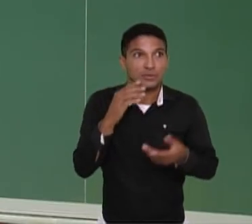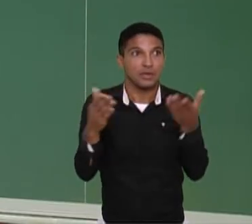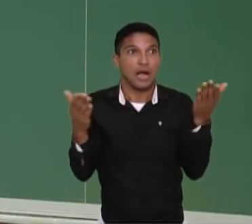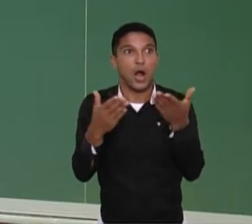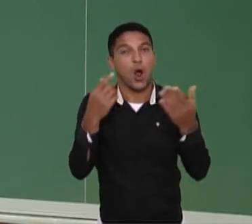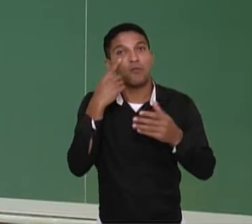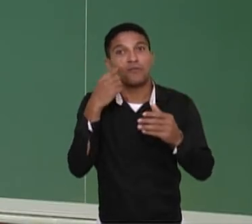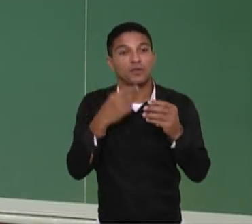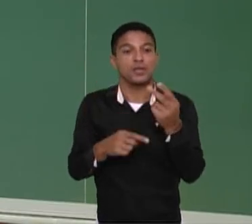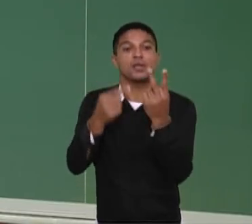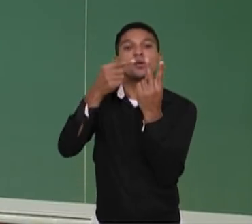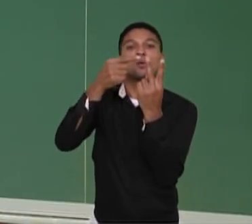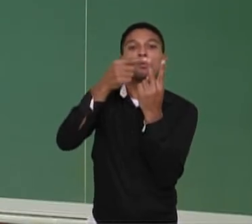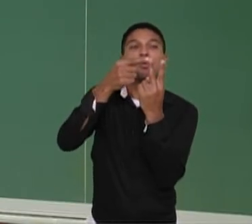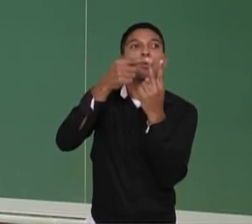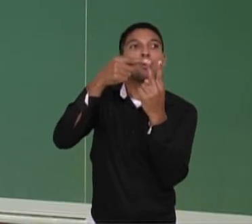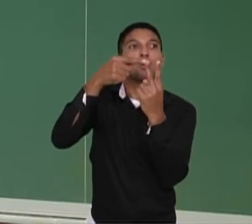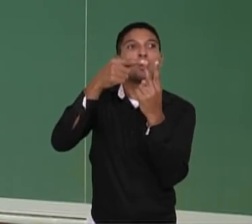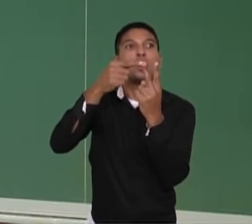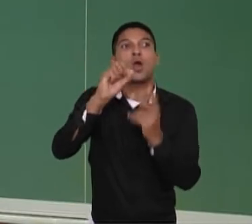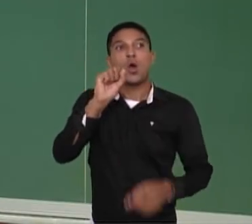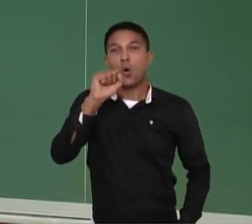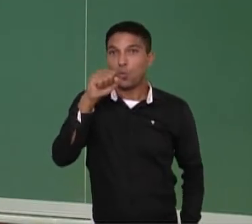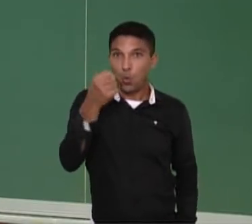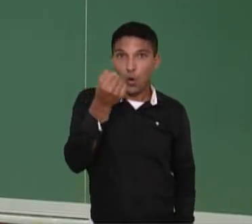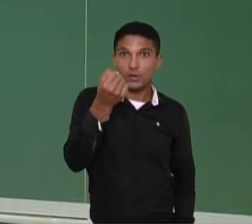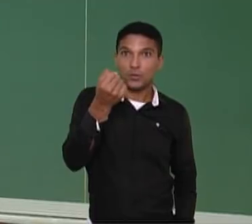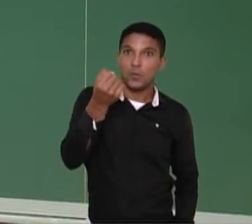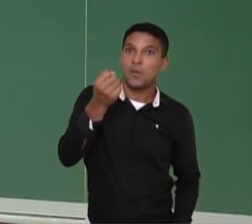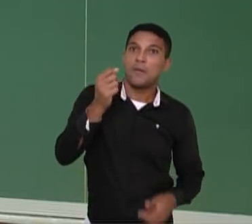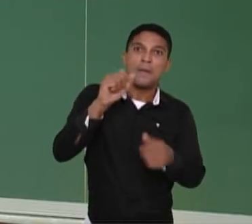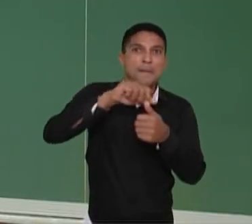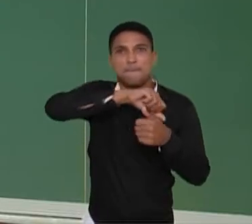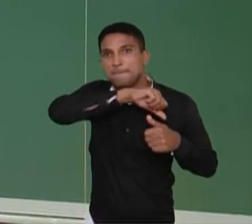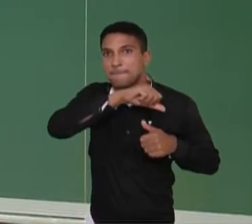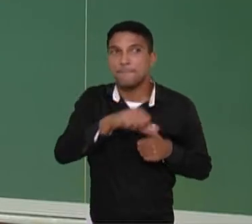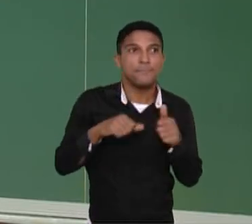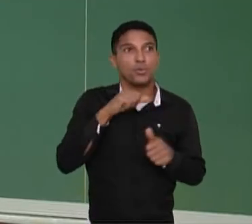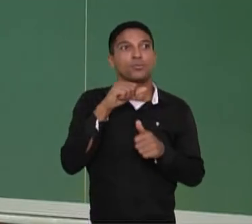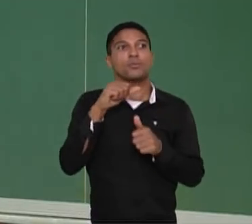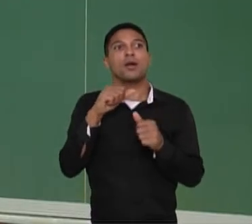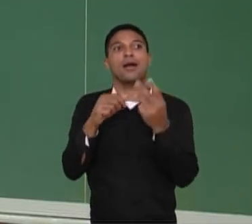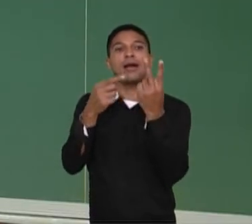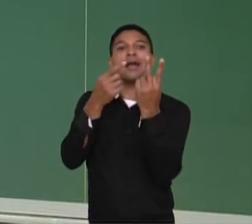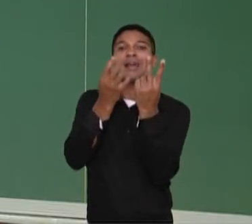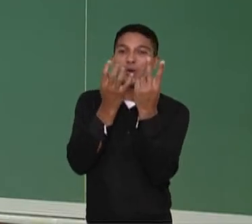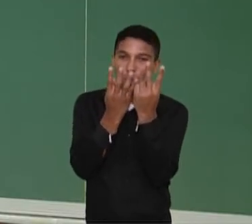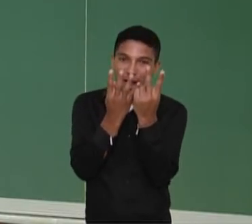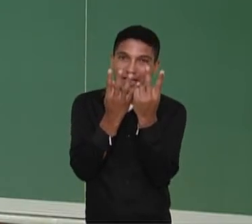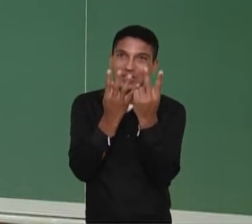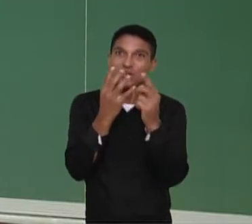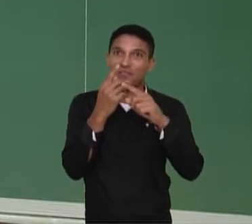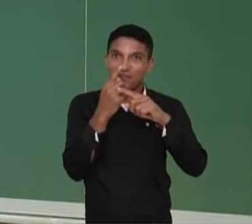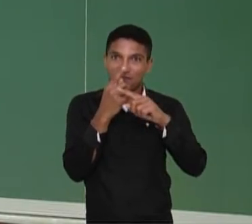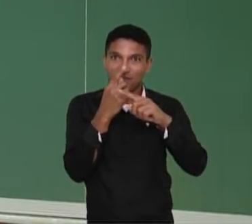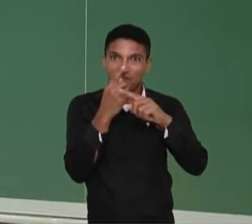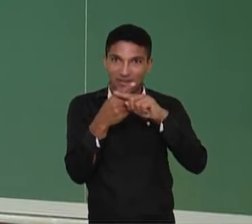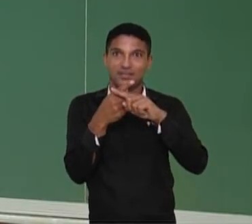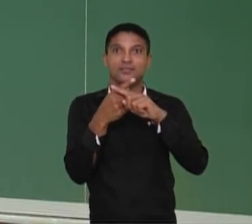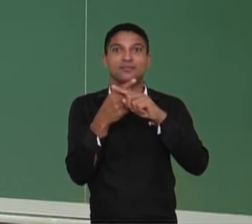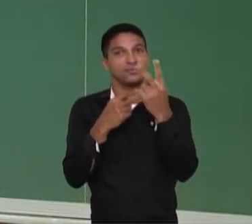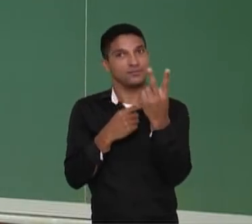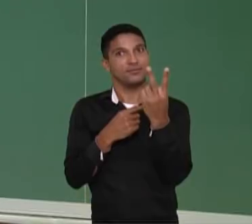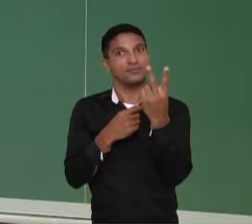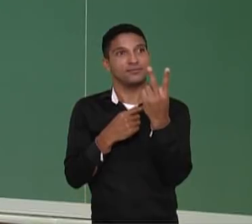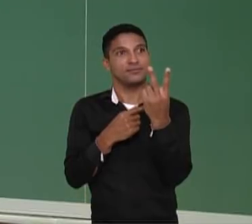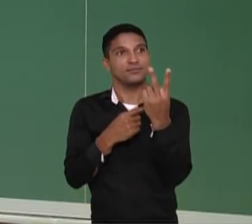8, eu vou escrever 4 vezes 2. O 4 tem raiz quadrada exata, não tem? Então, extrai a raiz dele e esse